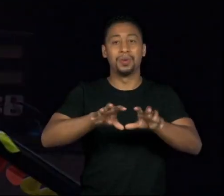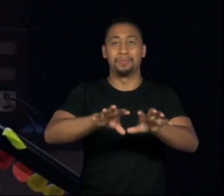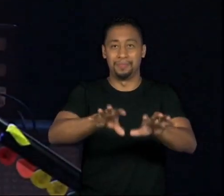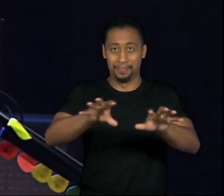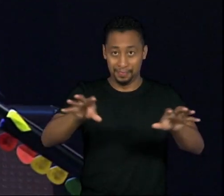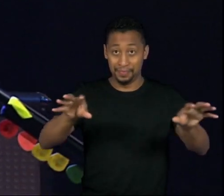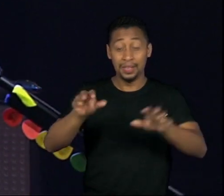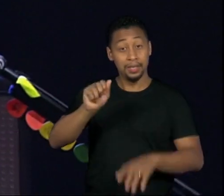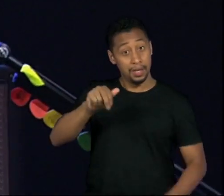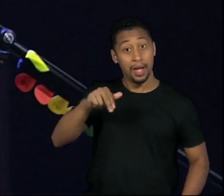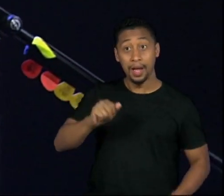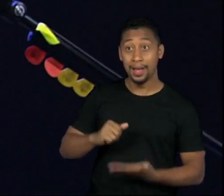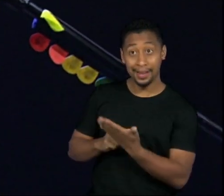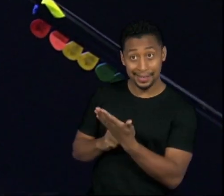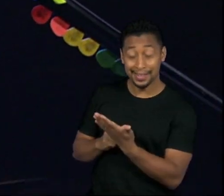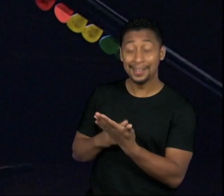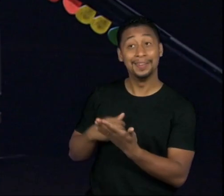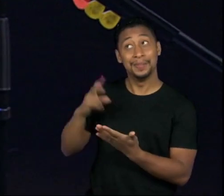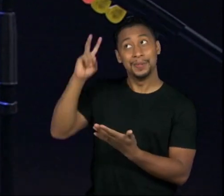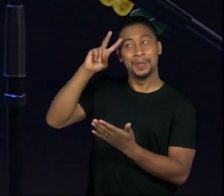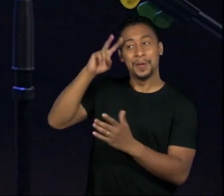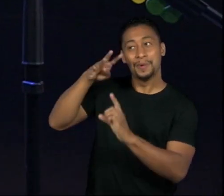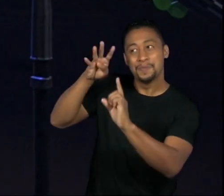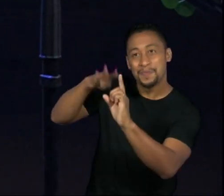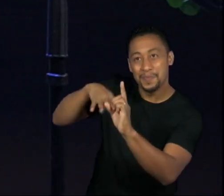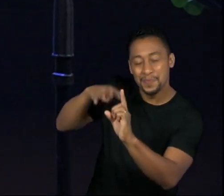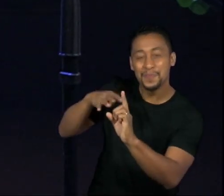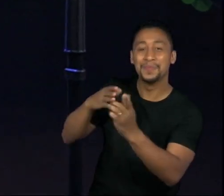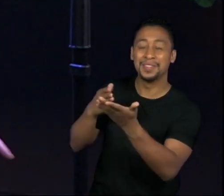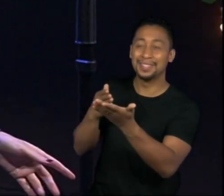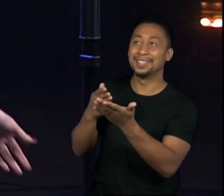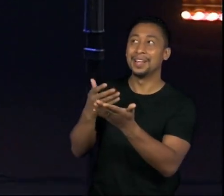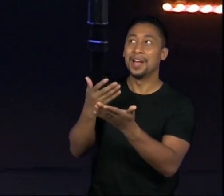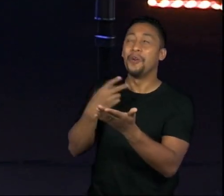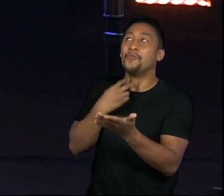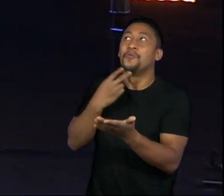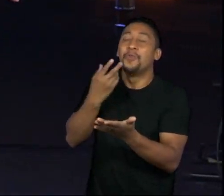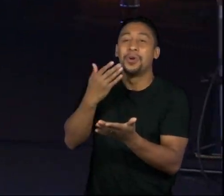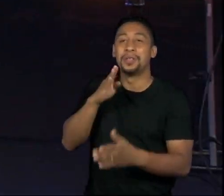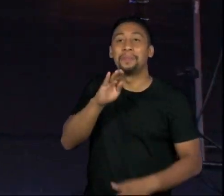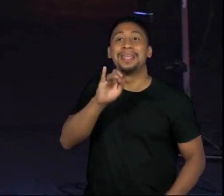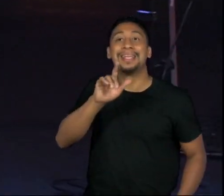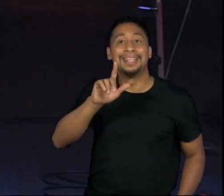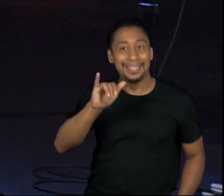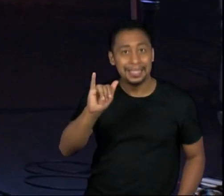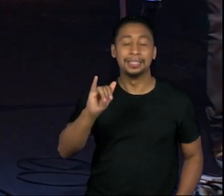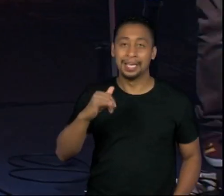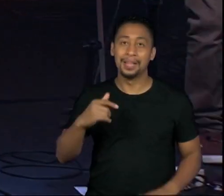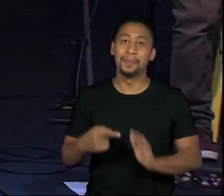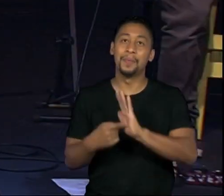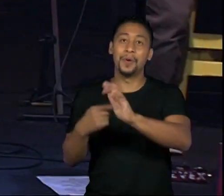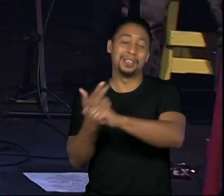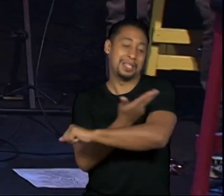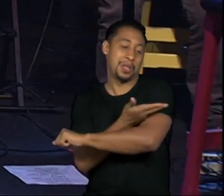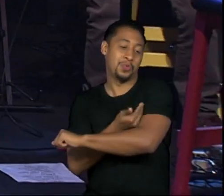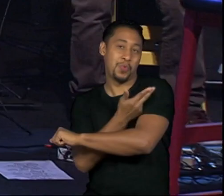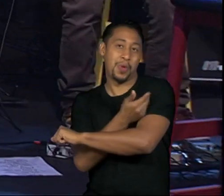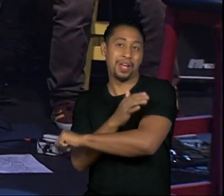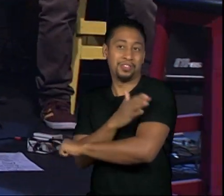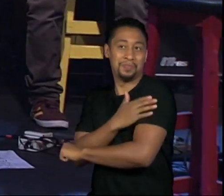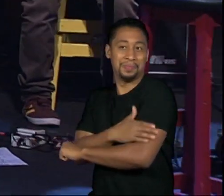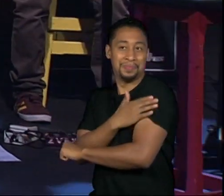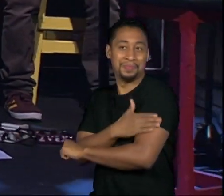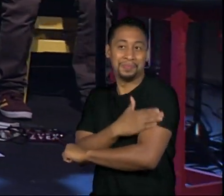Ana Canhas, que traz a figura de Billie estampada em seu próprio corpo. Se